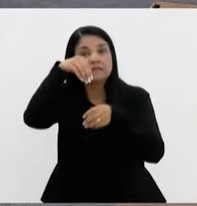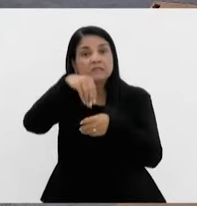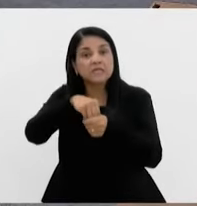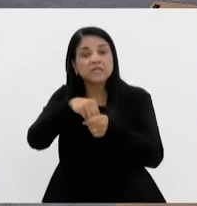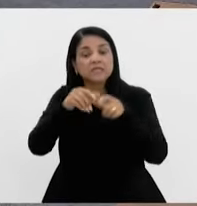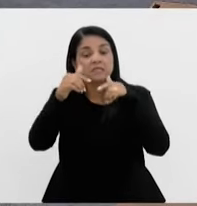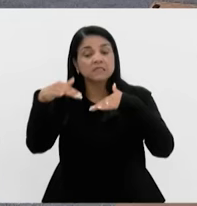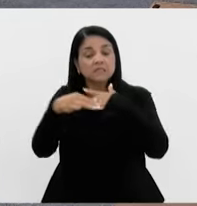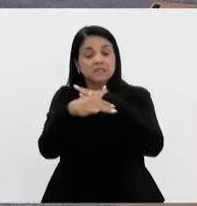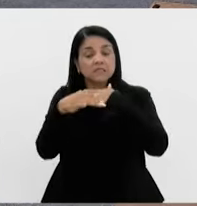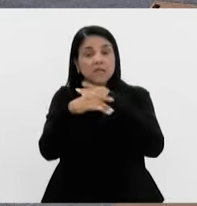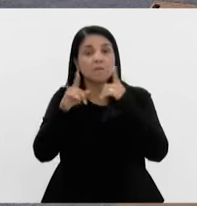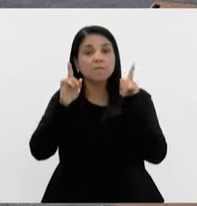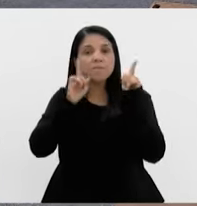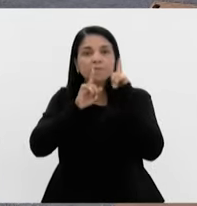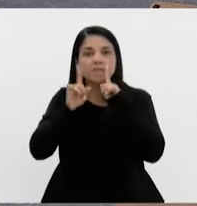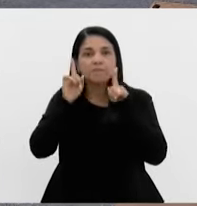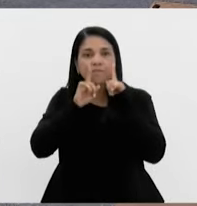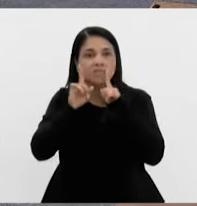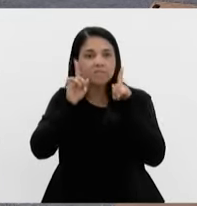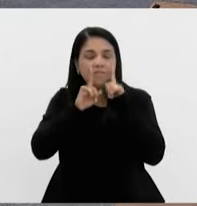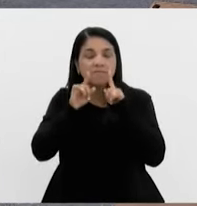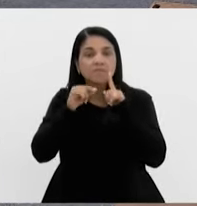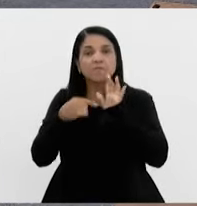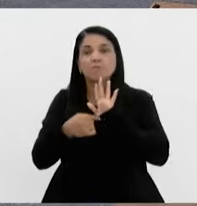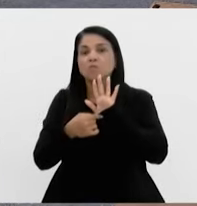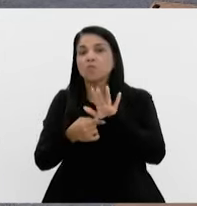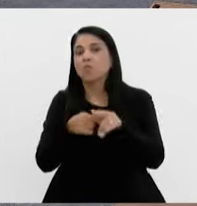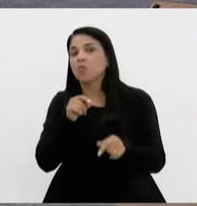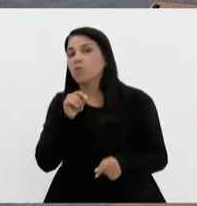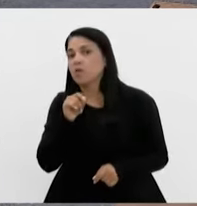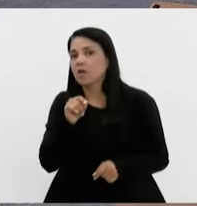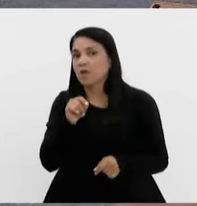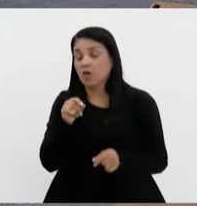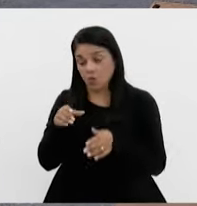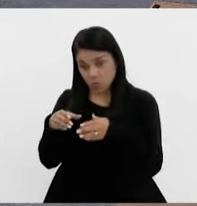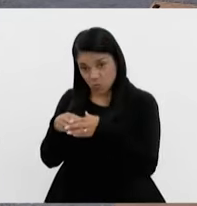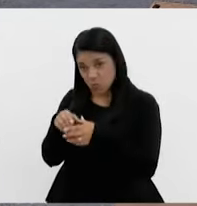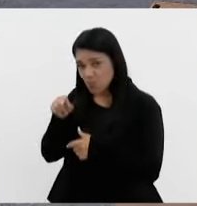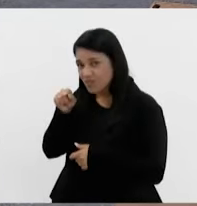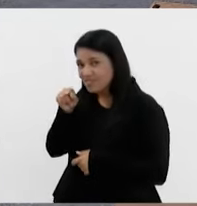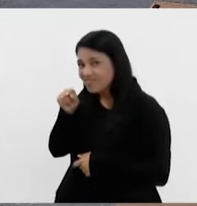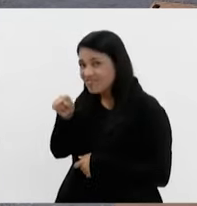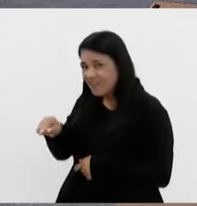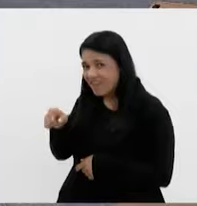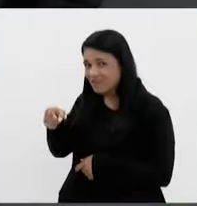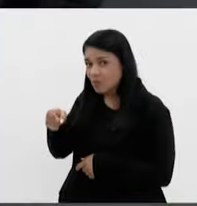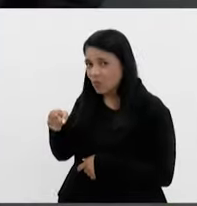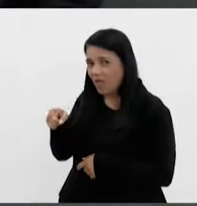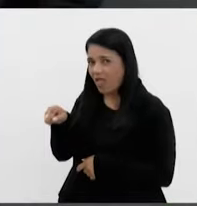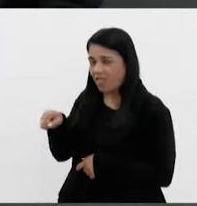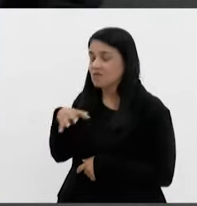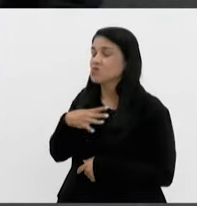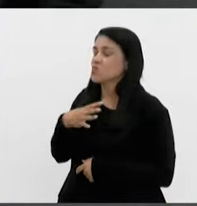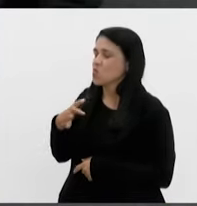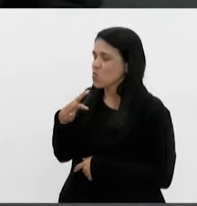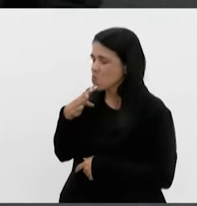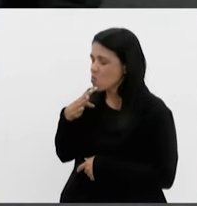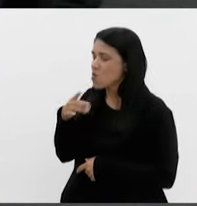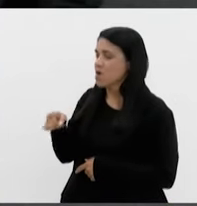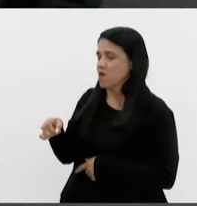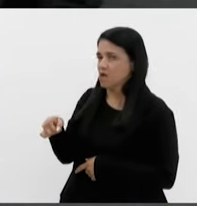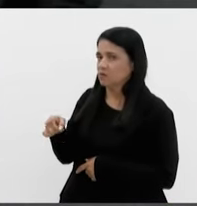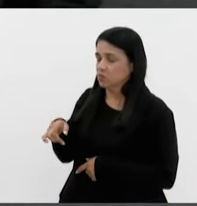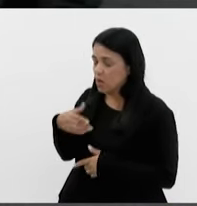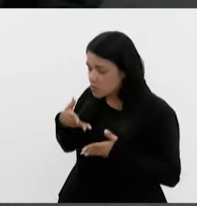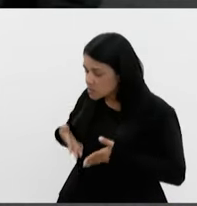Maricá que apontou que é do grupo dele né bom dizer que o Rodrigo Neves eu conheço porque nasci lá